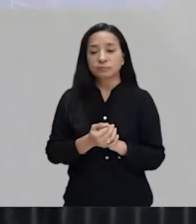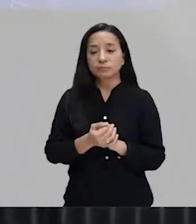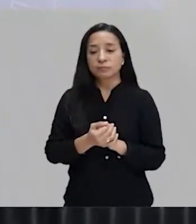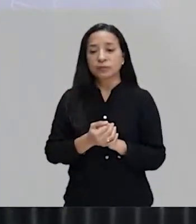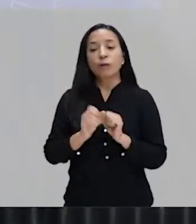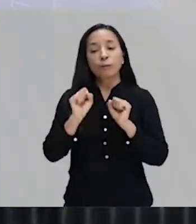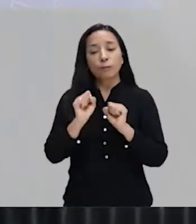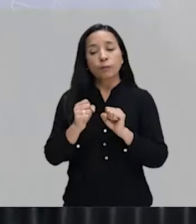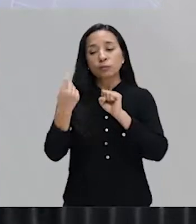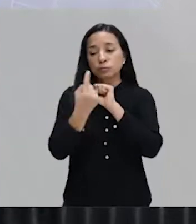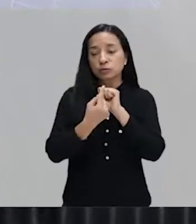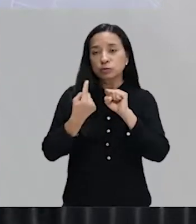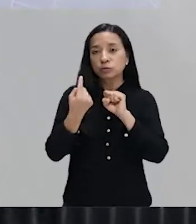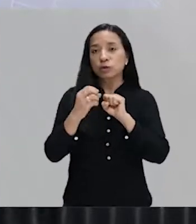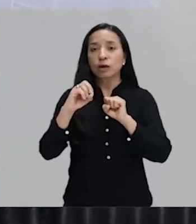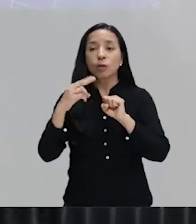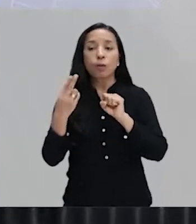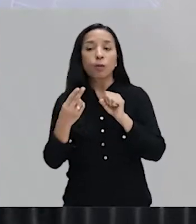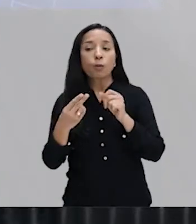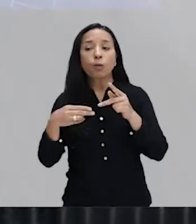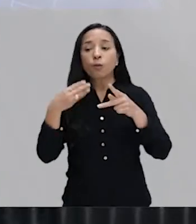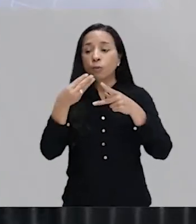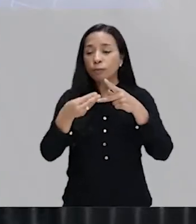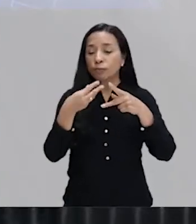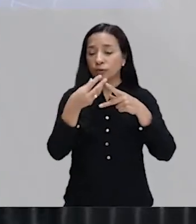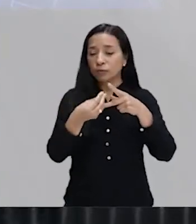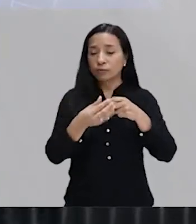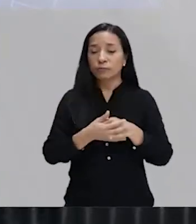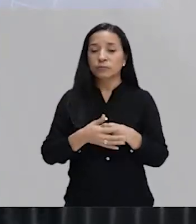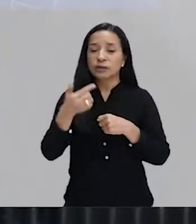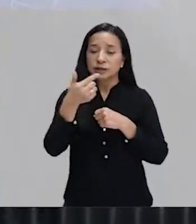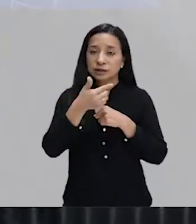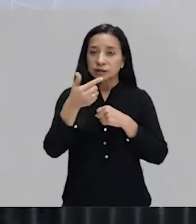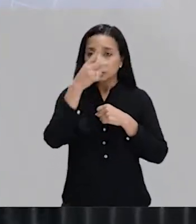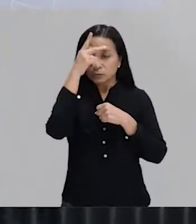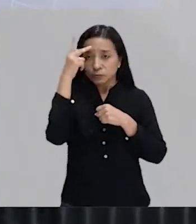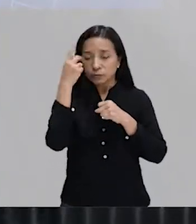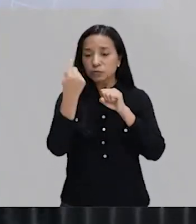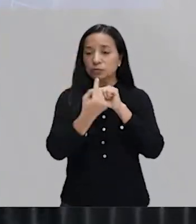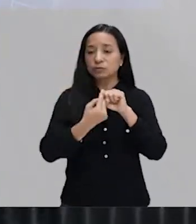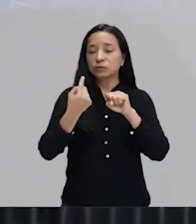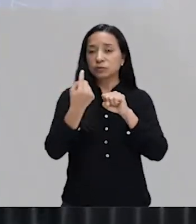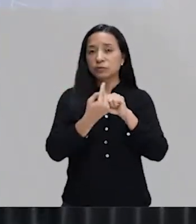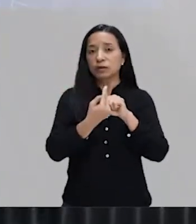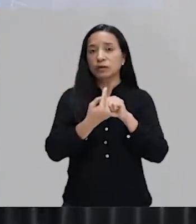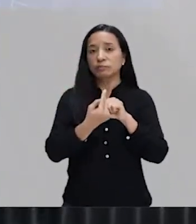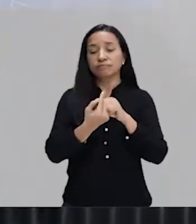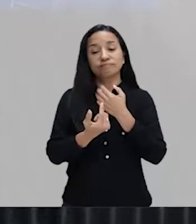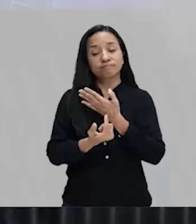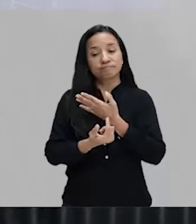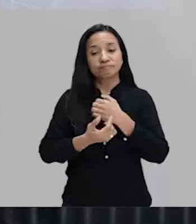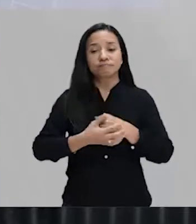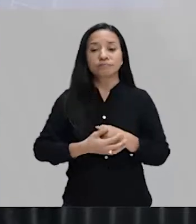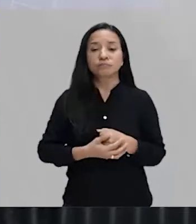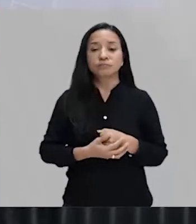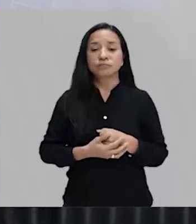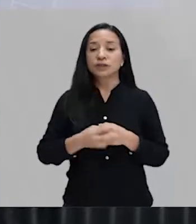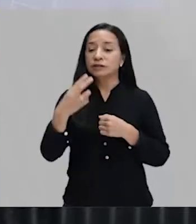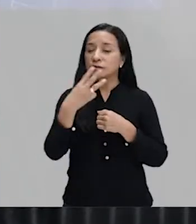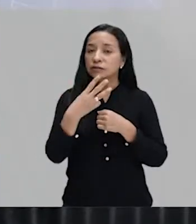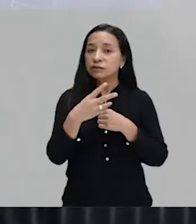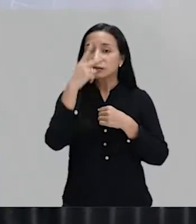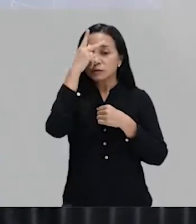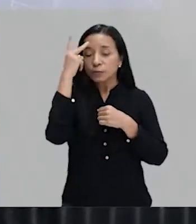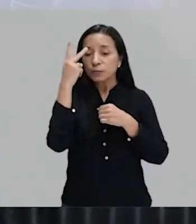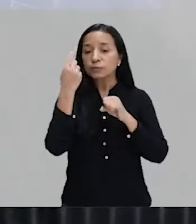quanto no plural. A segunda pessoa do singular, teu, tua, teus, tuas. A terceira